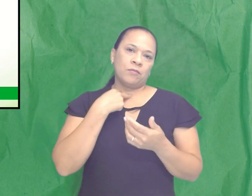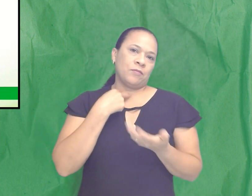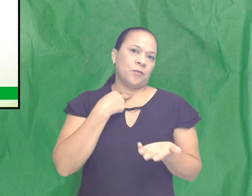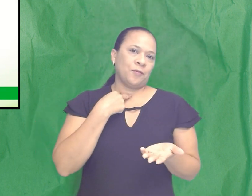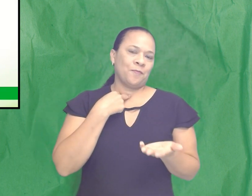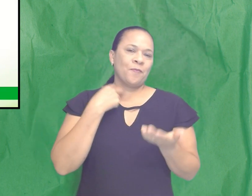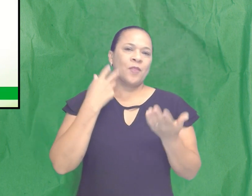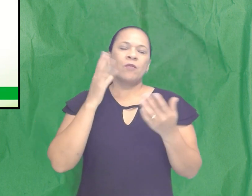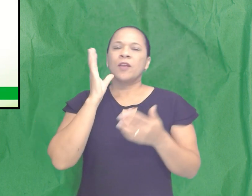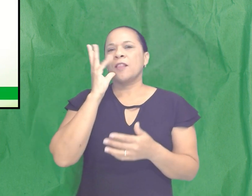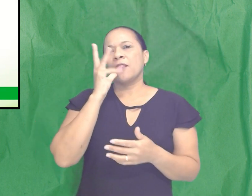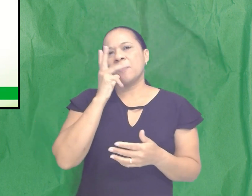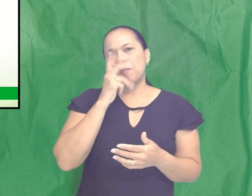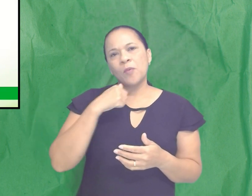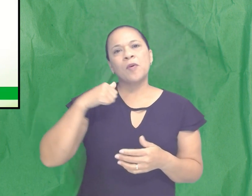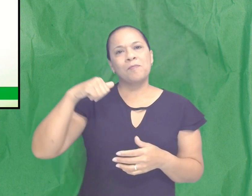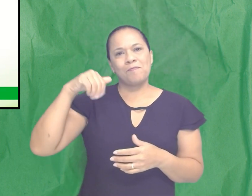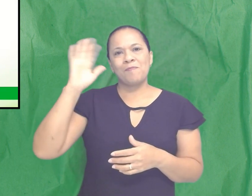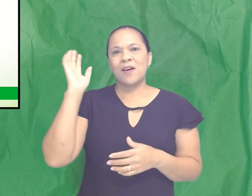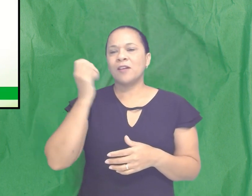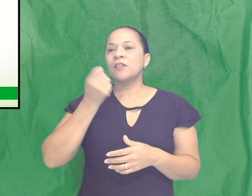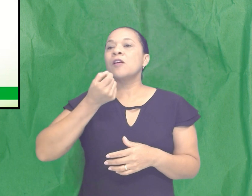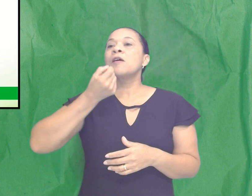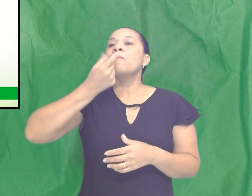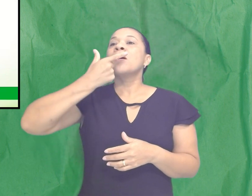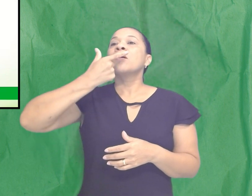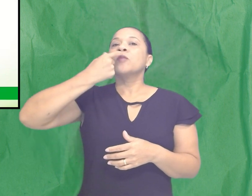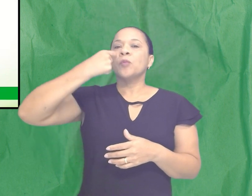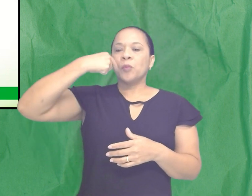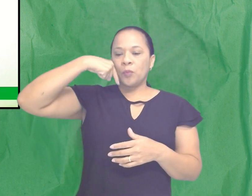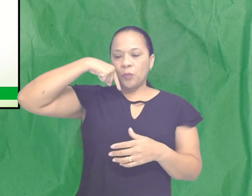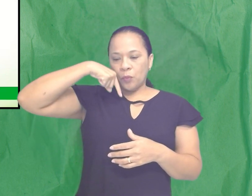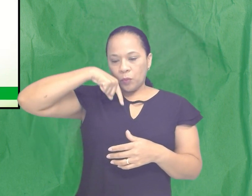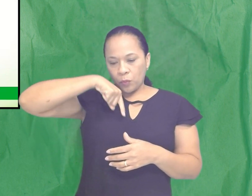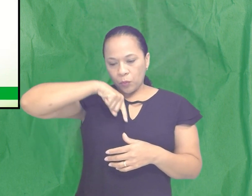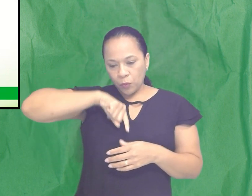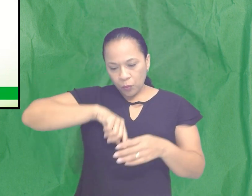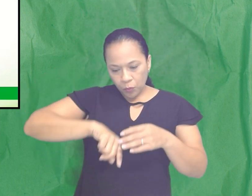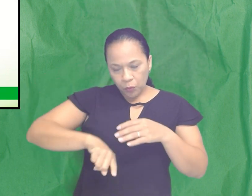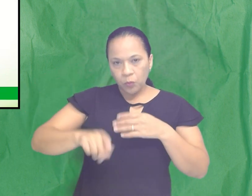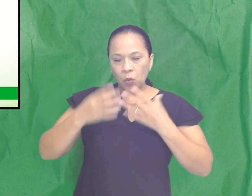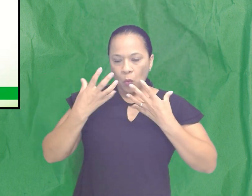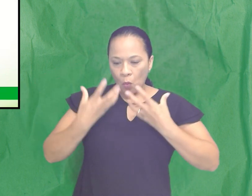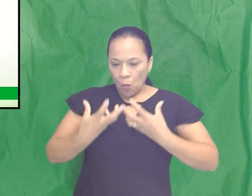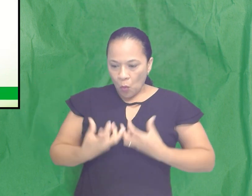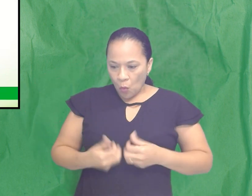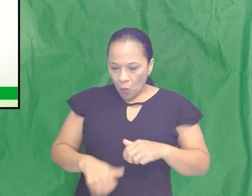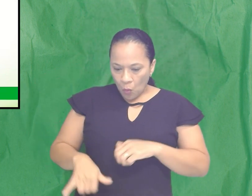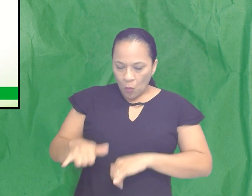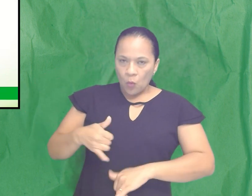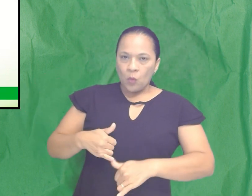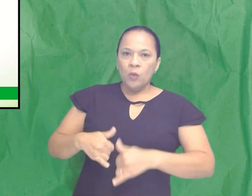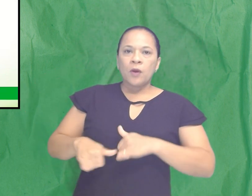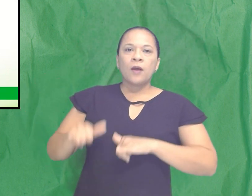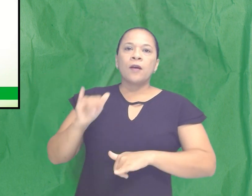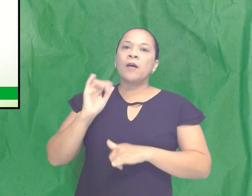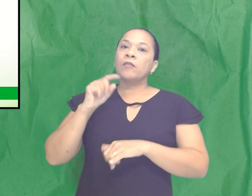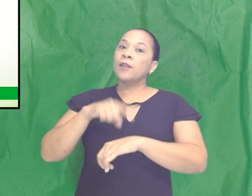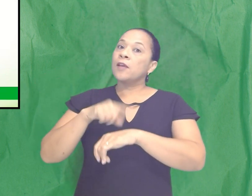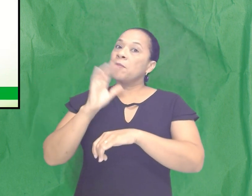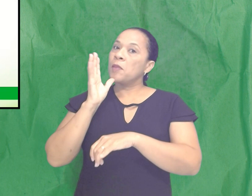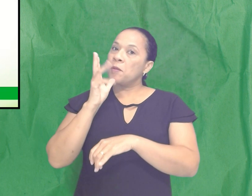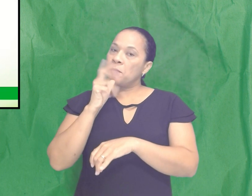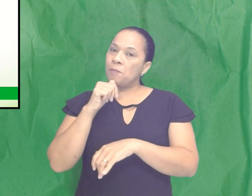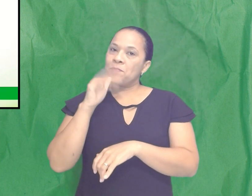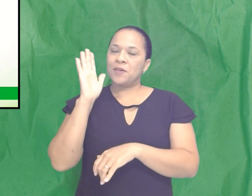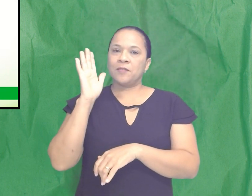Ela vai demorar um pouco mais para fazer efeito, pois ela tem que ser absorvida, né? O medicamento precisa ser absorvido para chegar até a